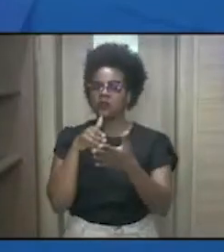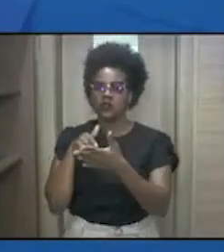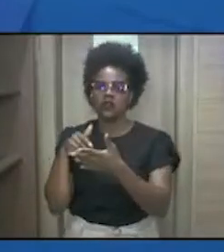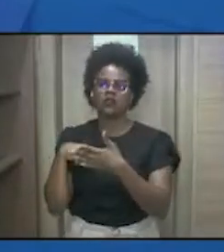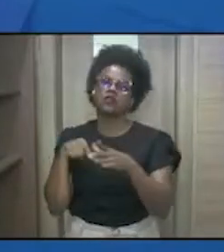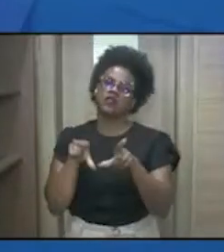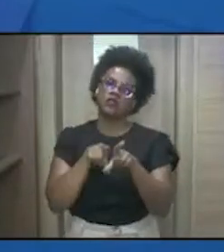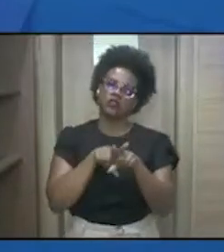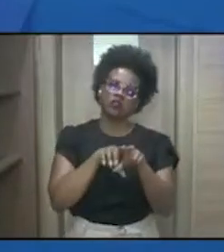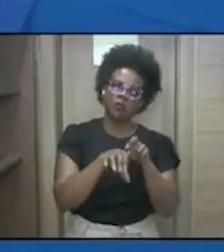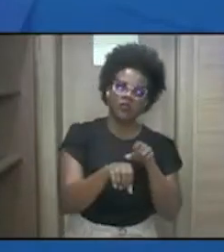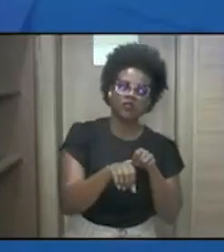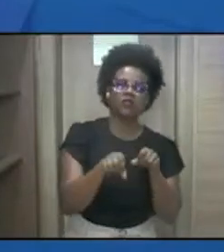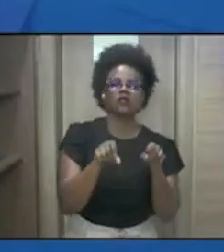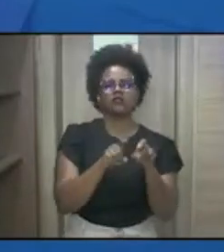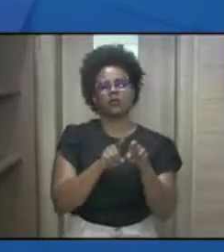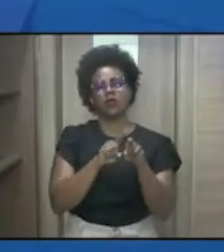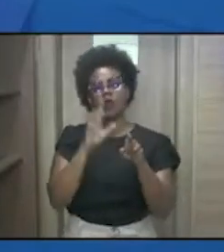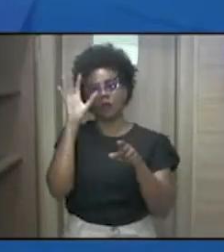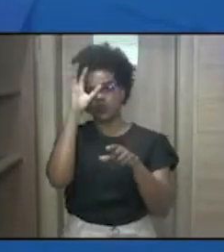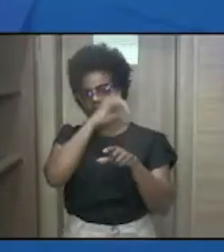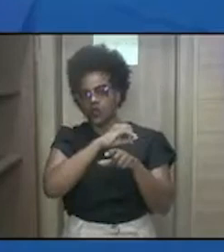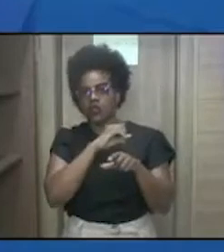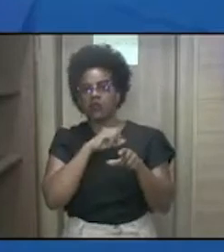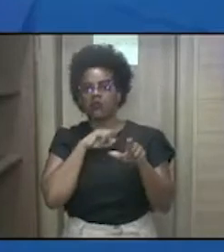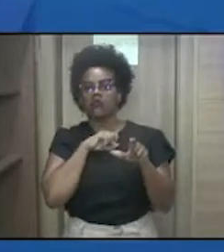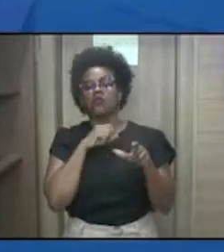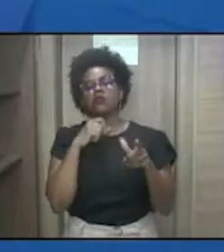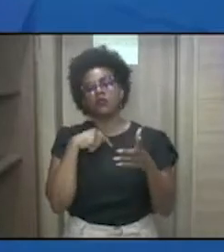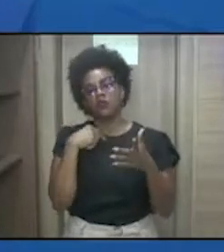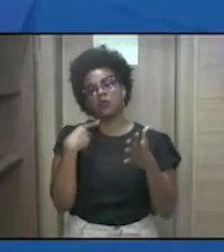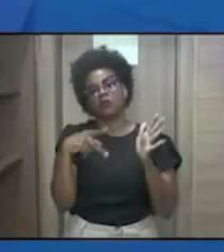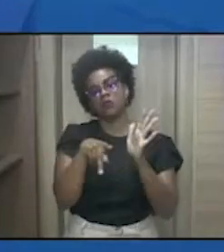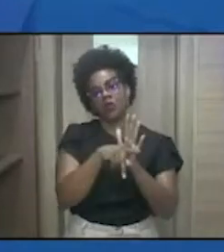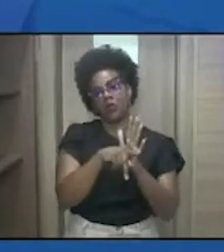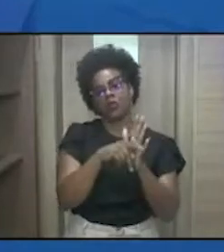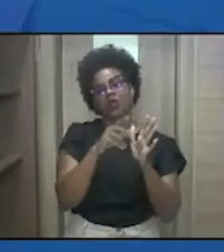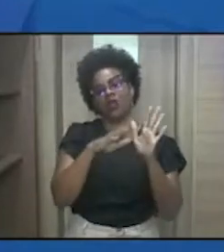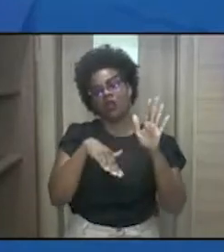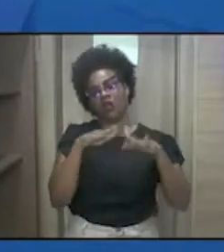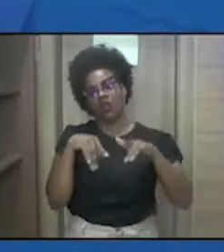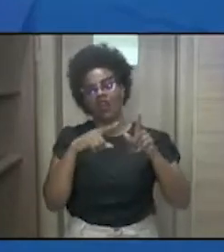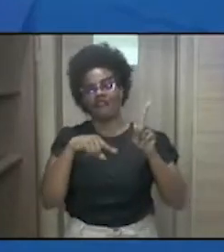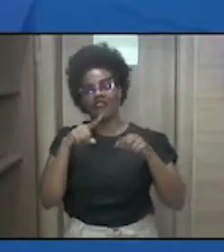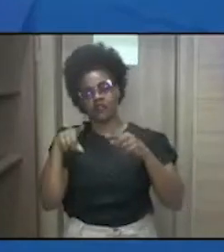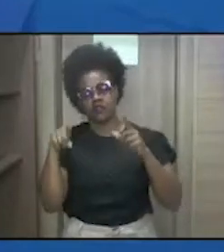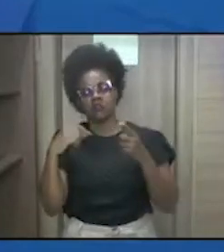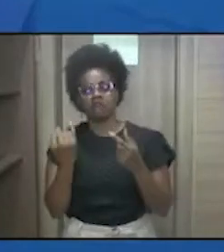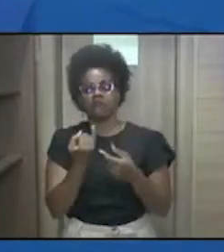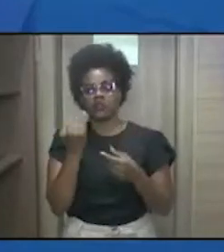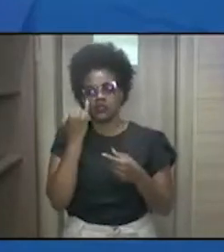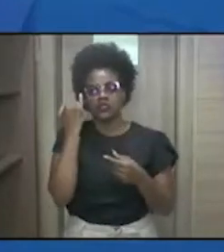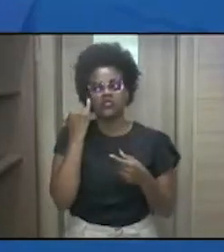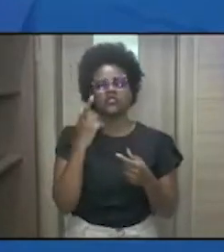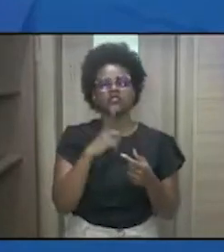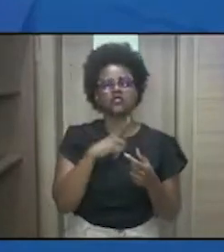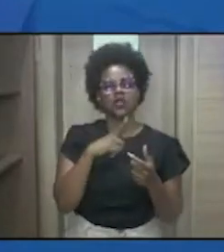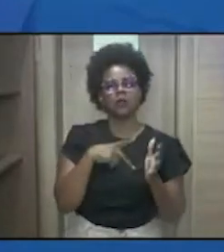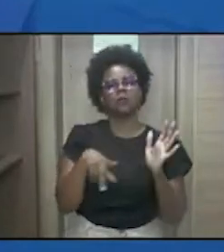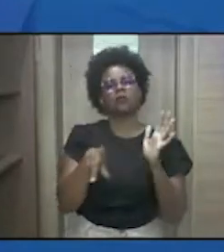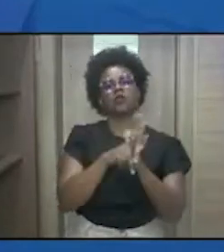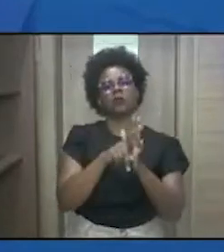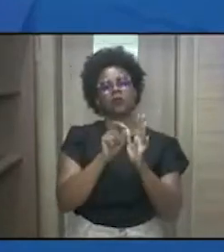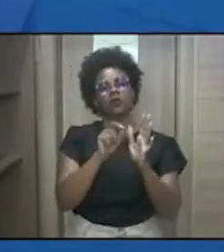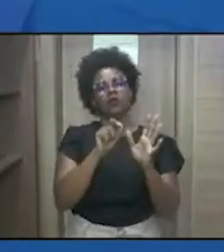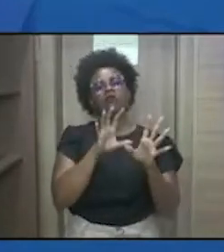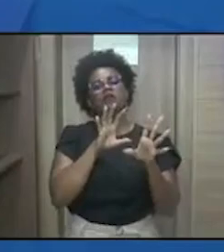à formação e aprendizagem informal em prótese, né? E você vai ter uma variação aqui importante também na própria formação